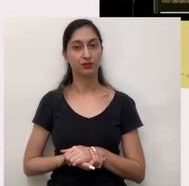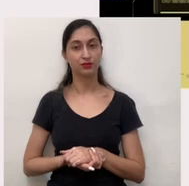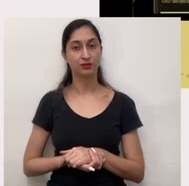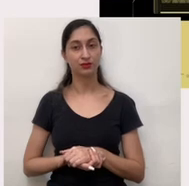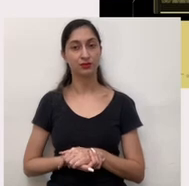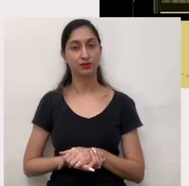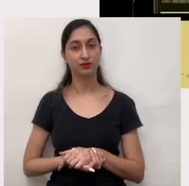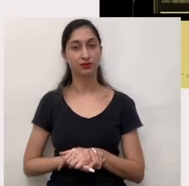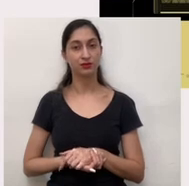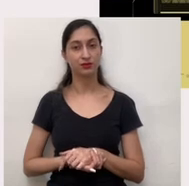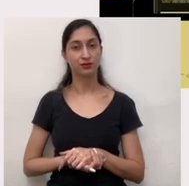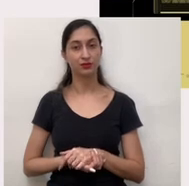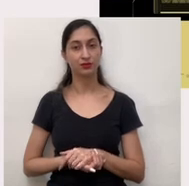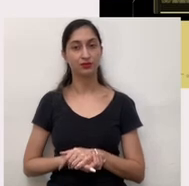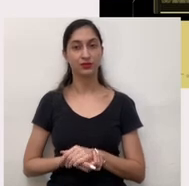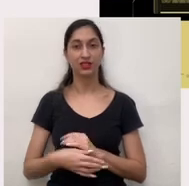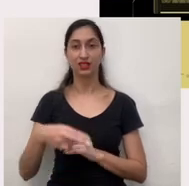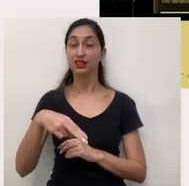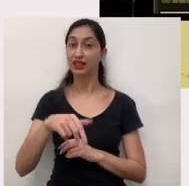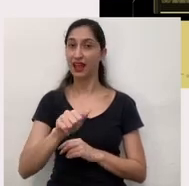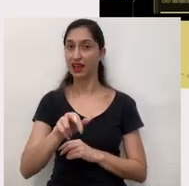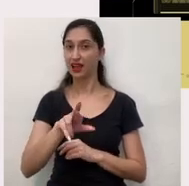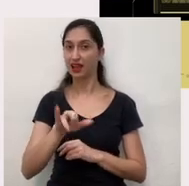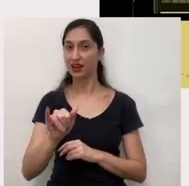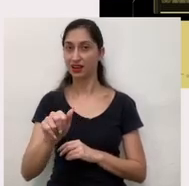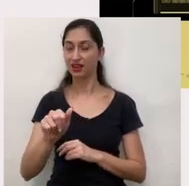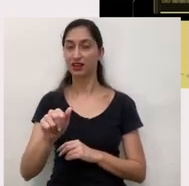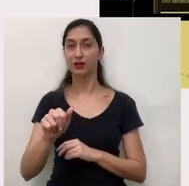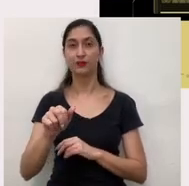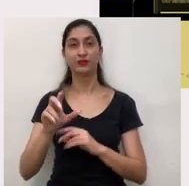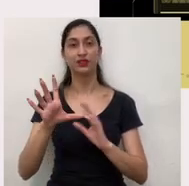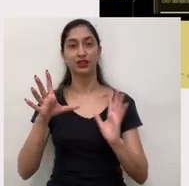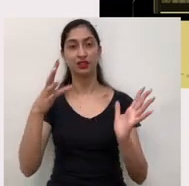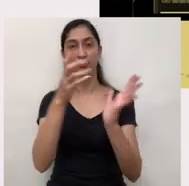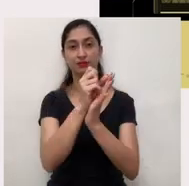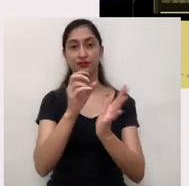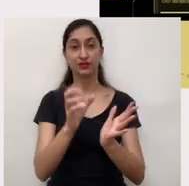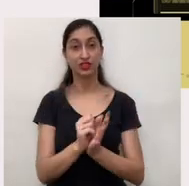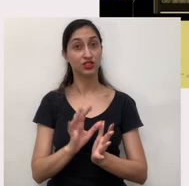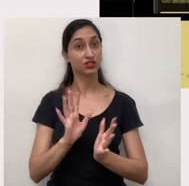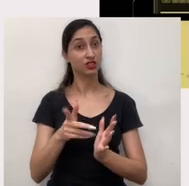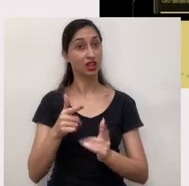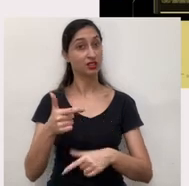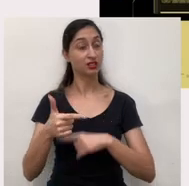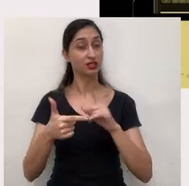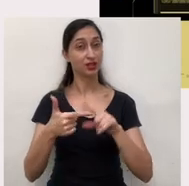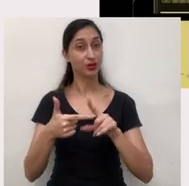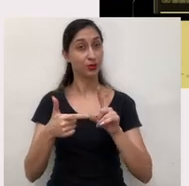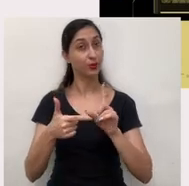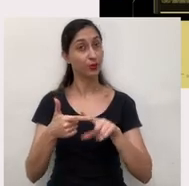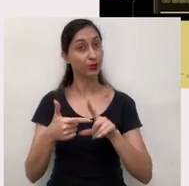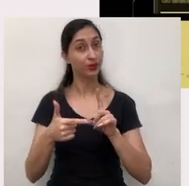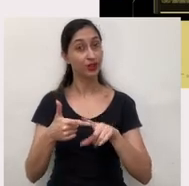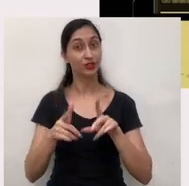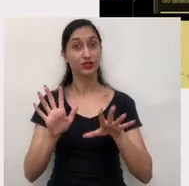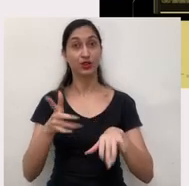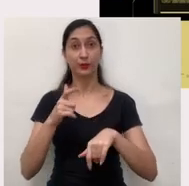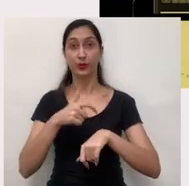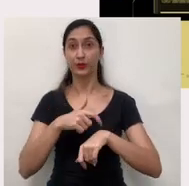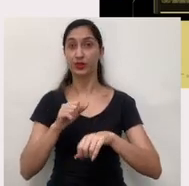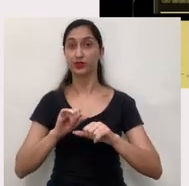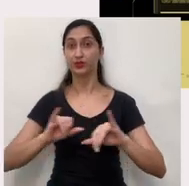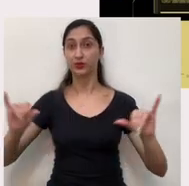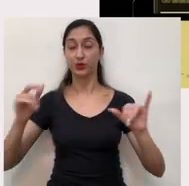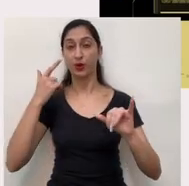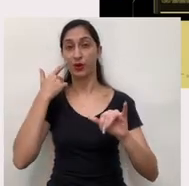Nara Roseto, com as janelas de SP, um livro que já está na sua segunda edição. Cássia Mota, com as portas de copa,